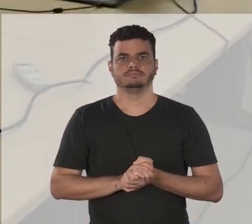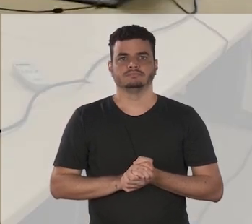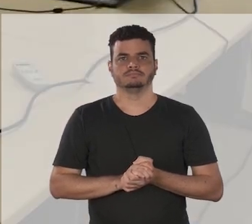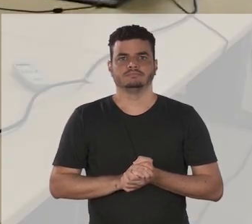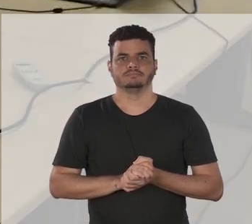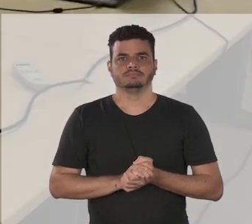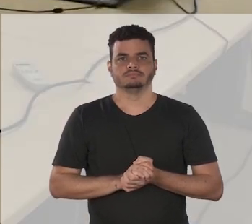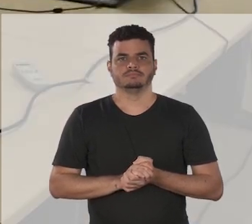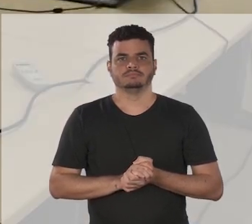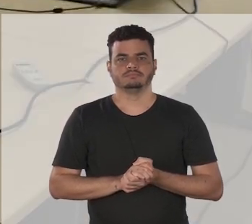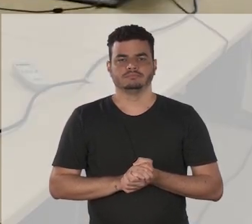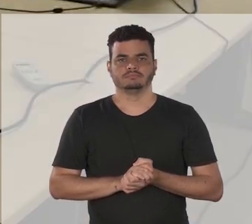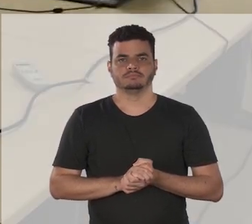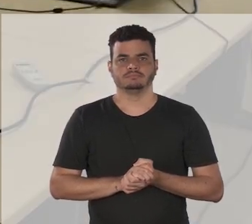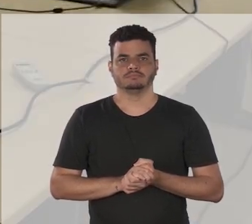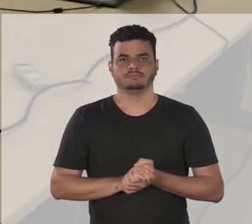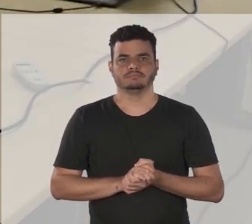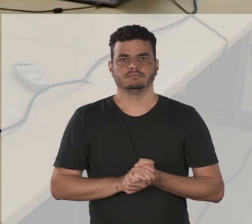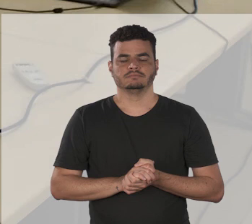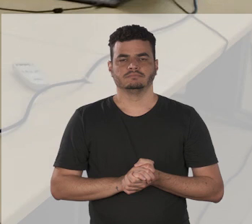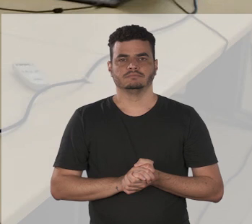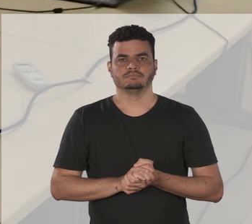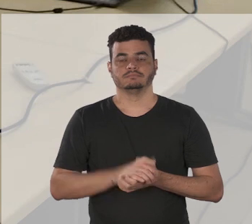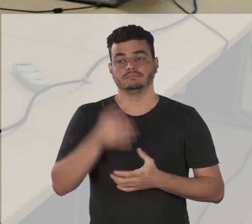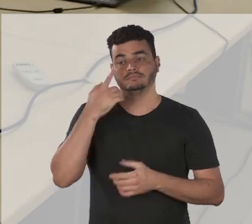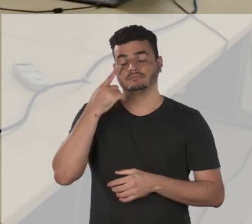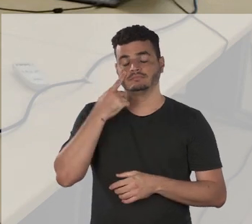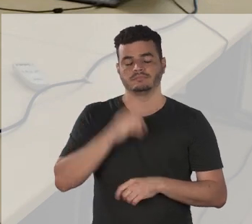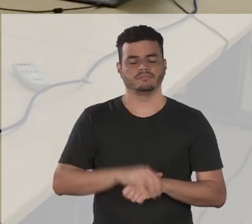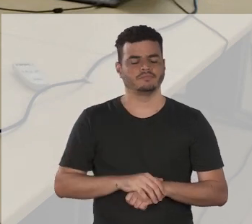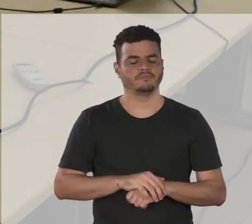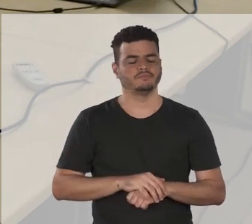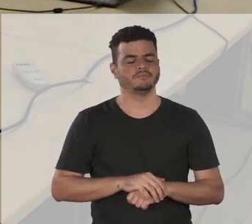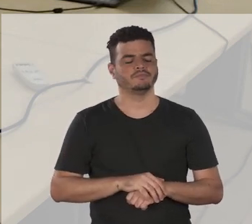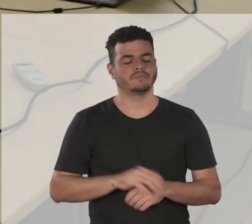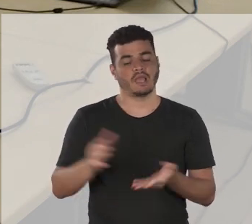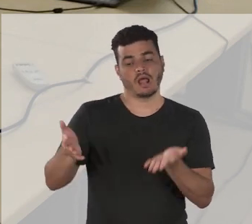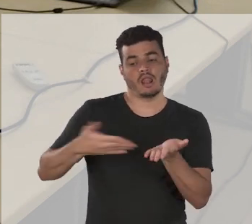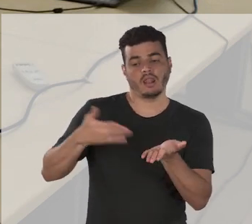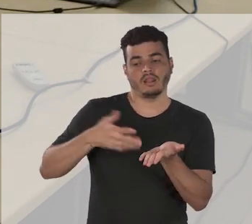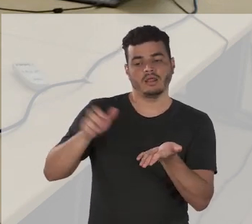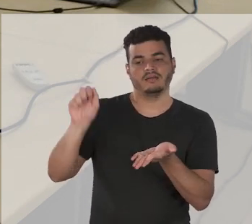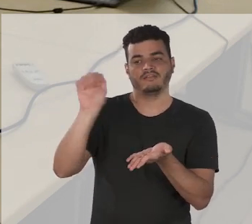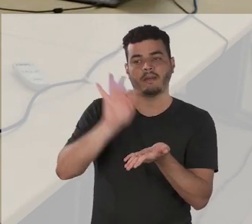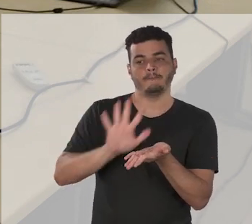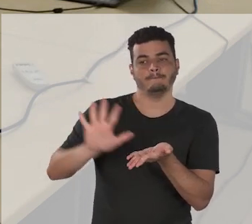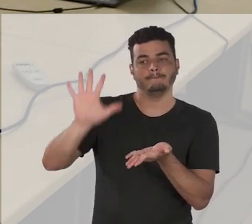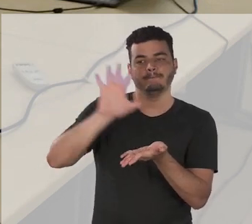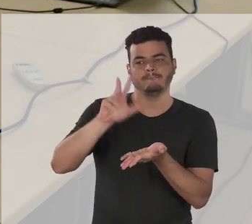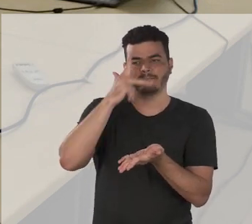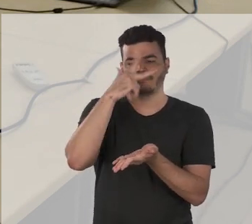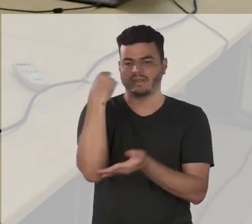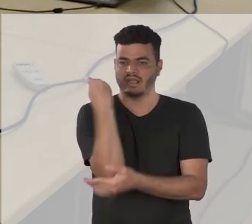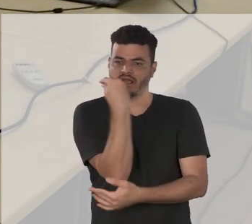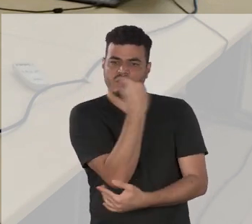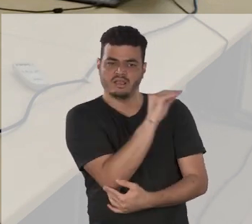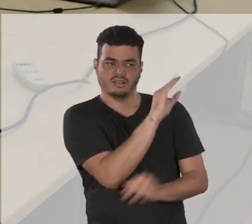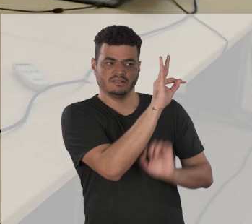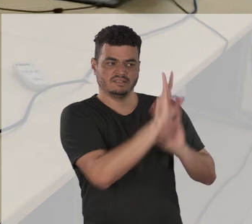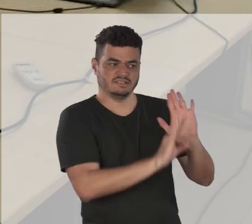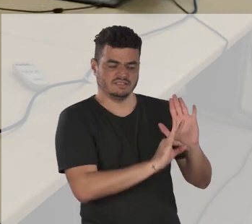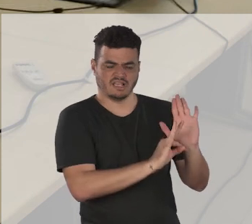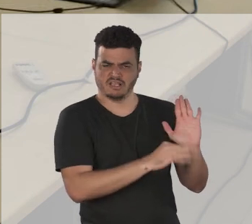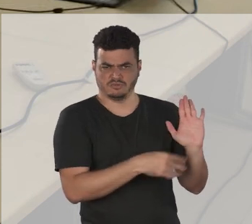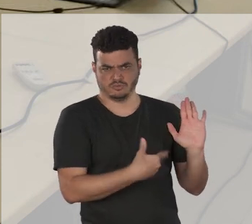Eu vou fazer as 2 perguntas, então. O livro imagen não diminui um pouco o imaginário do texto escrito? Foi a primeira que ele ha